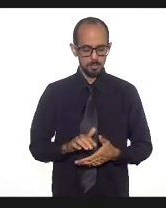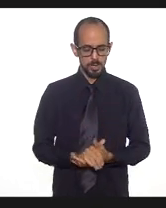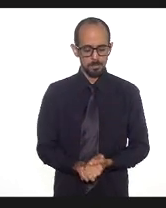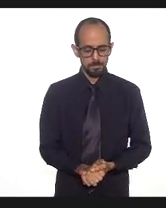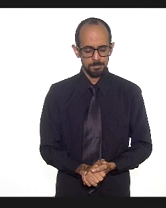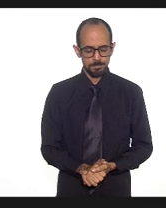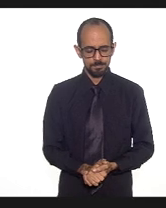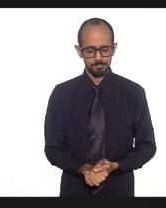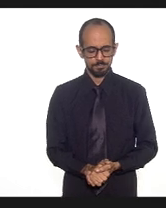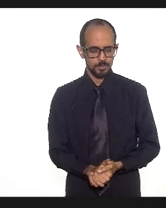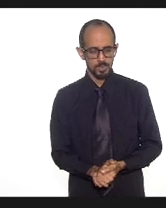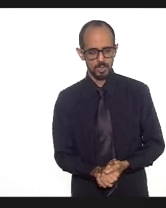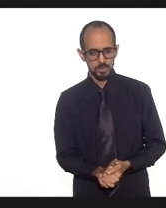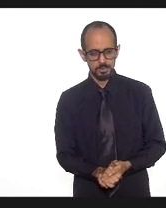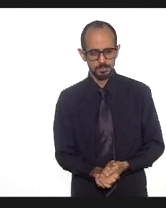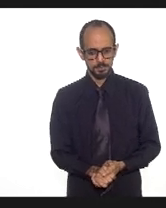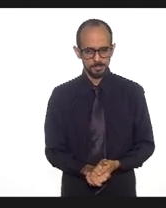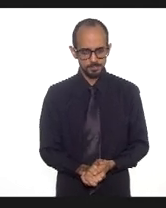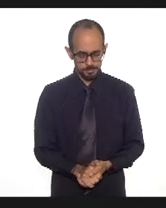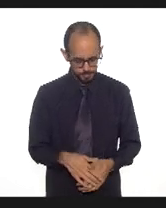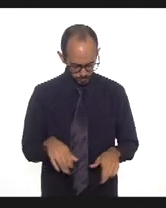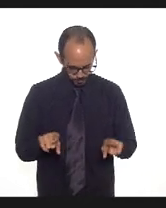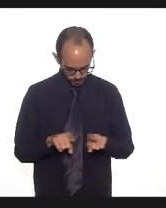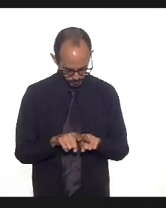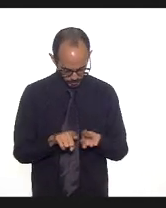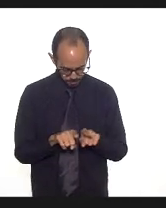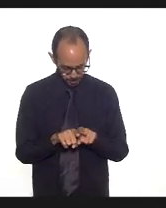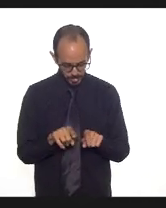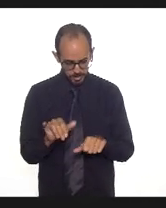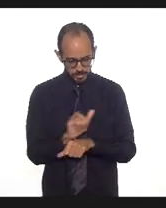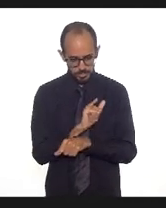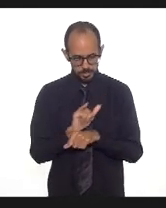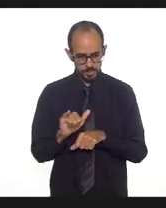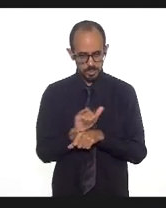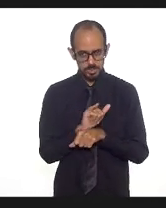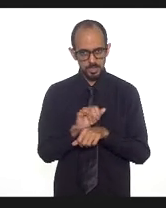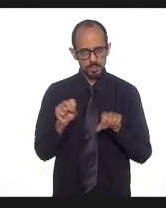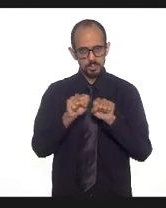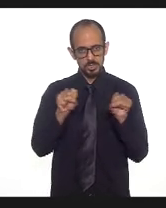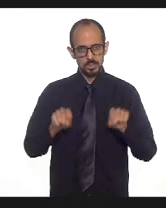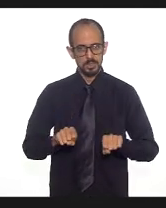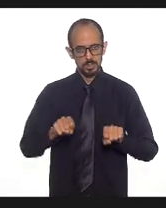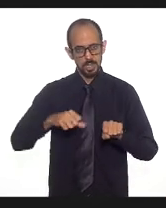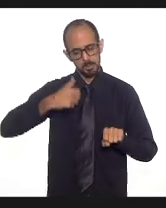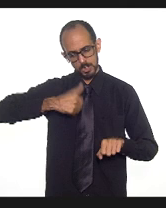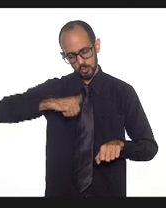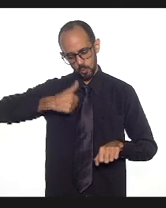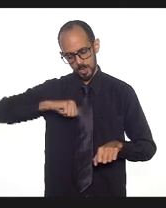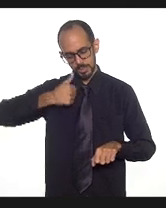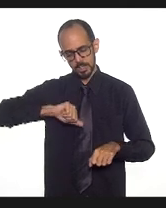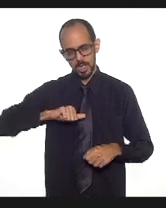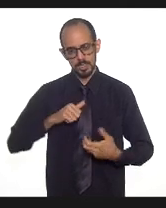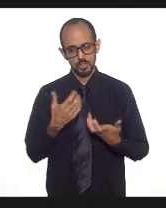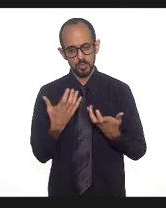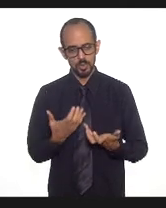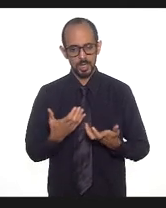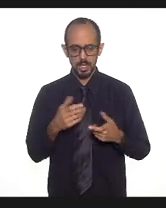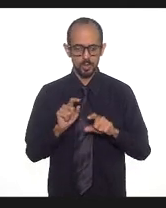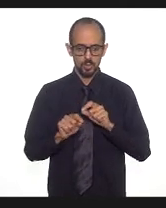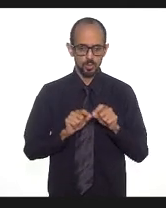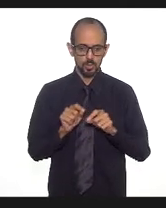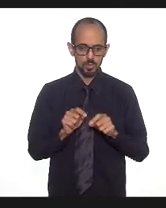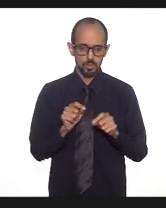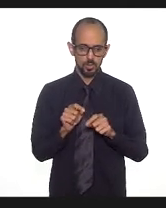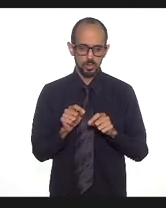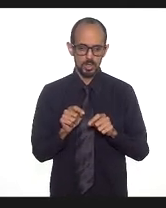linha dessa de ferramentas, né, de qualidade, a gente gostaria de estabelecer